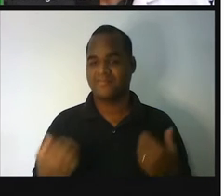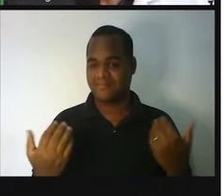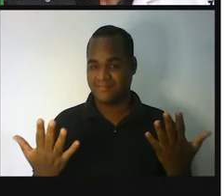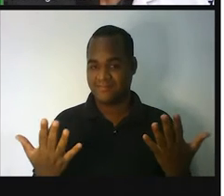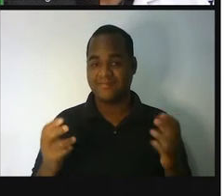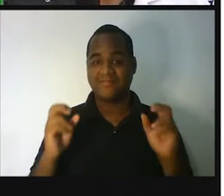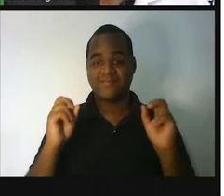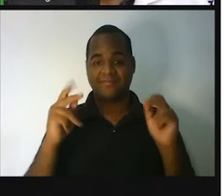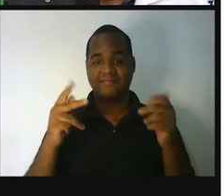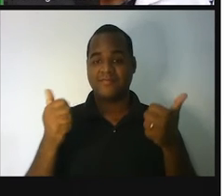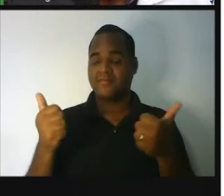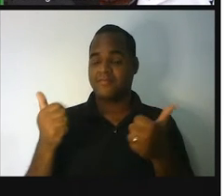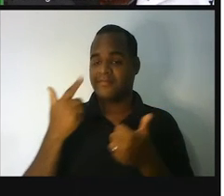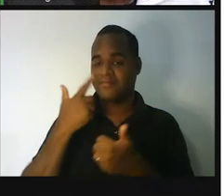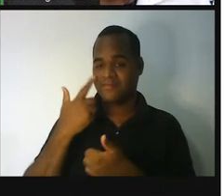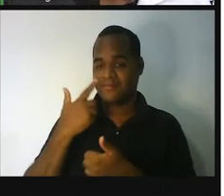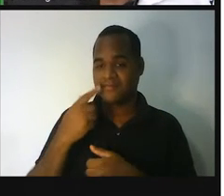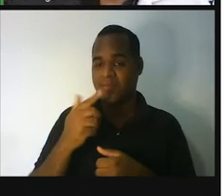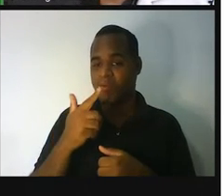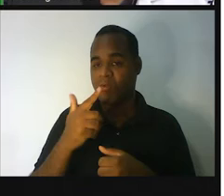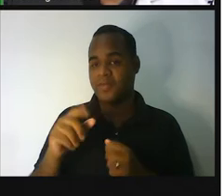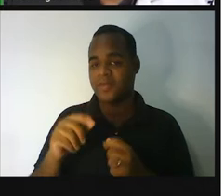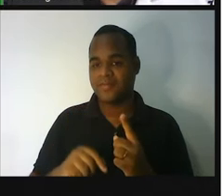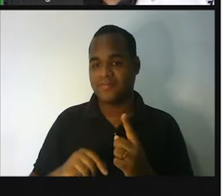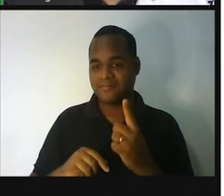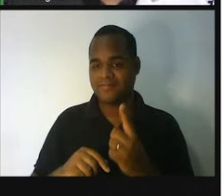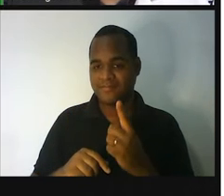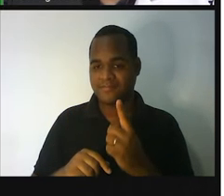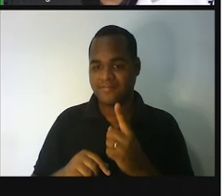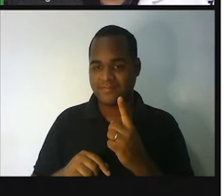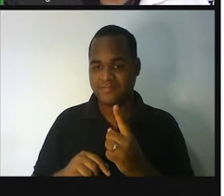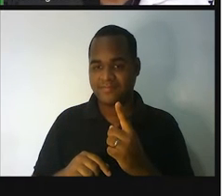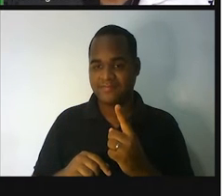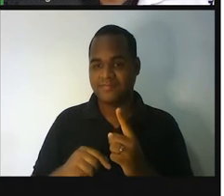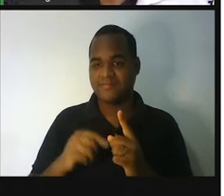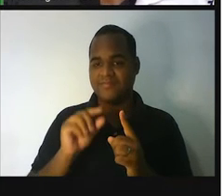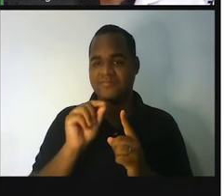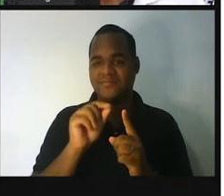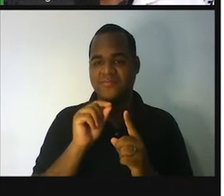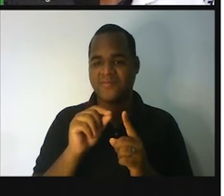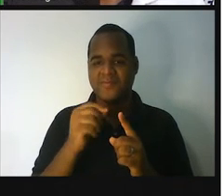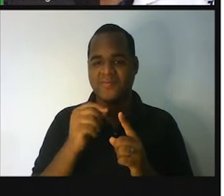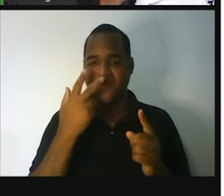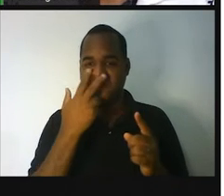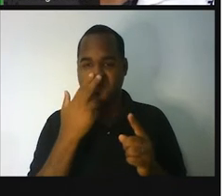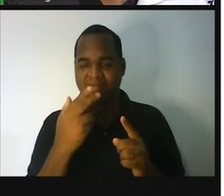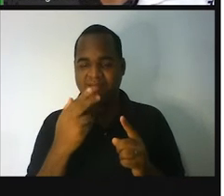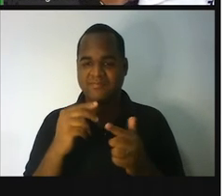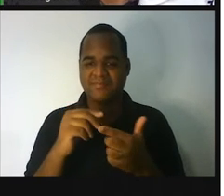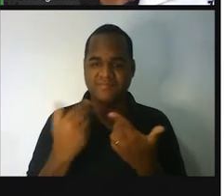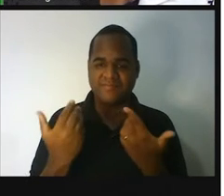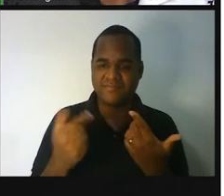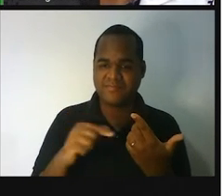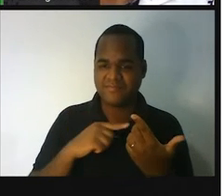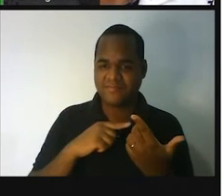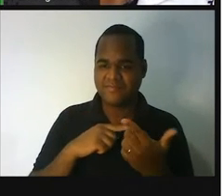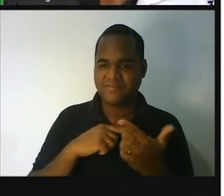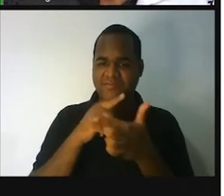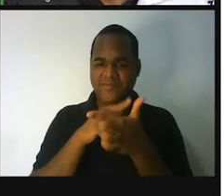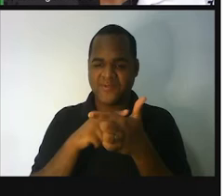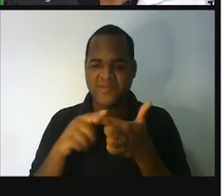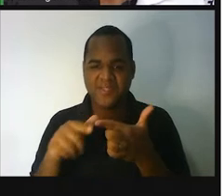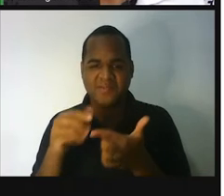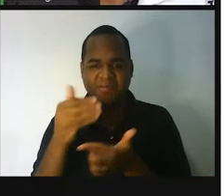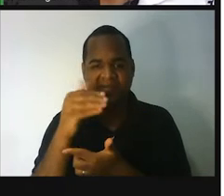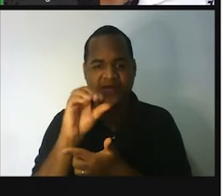E para aparecer as multiplicações por uma divisões por pés